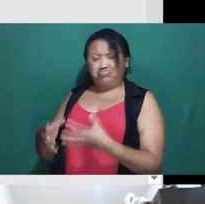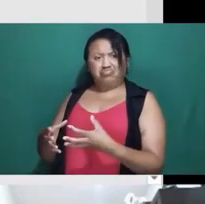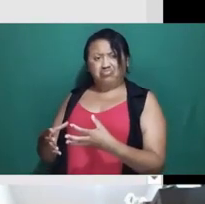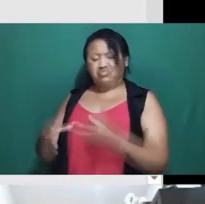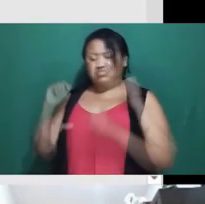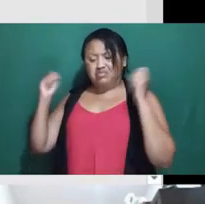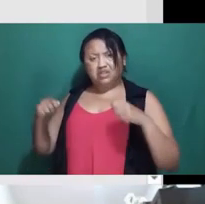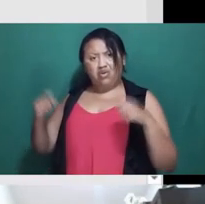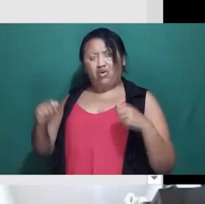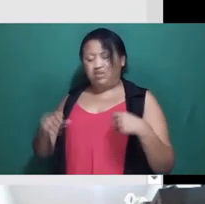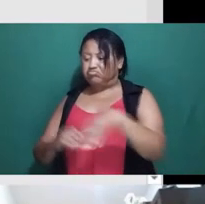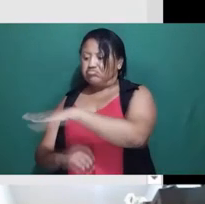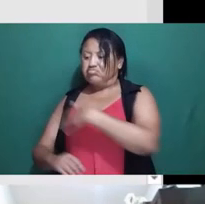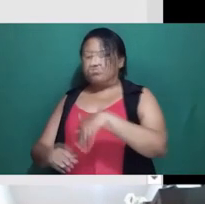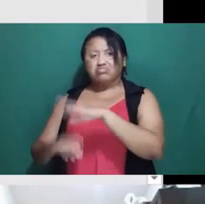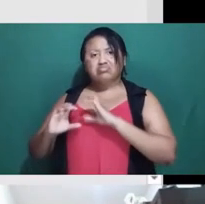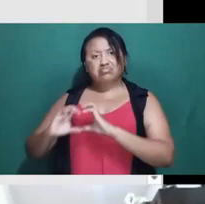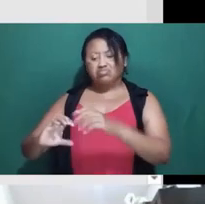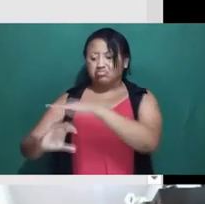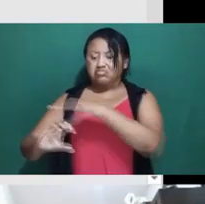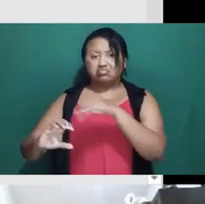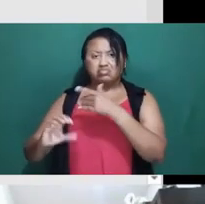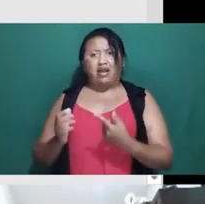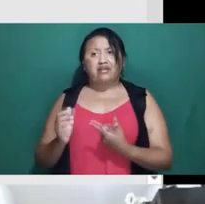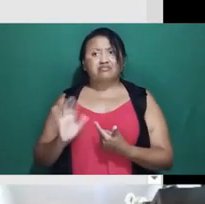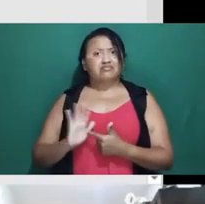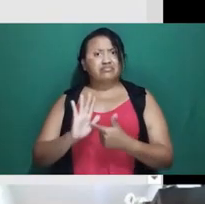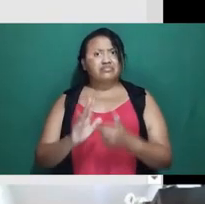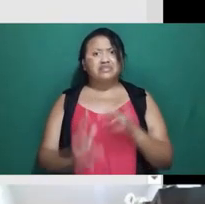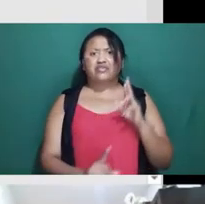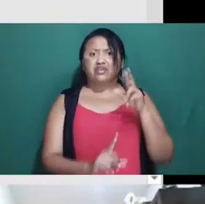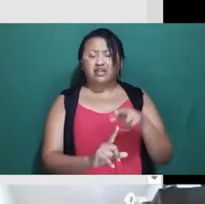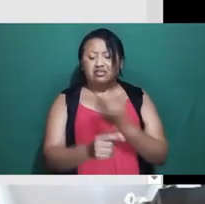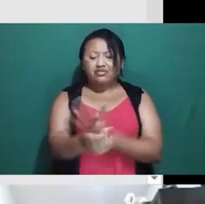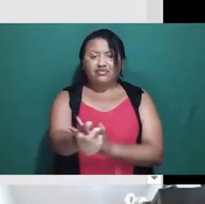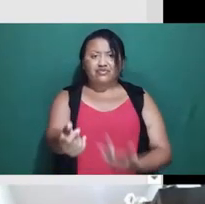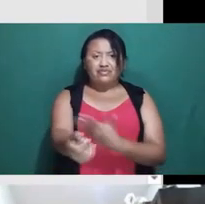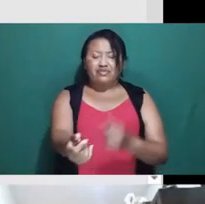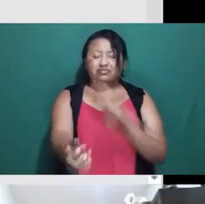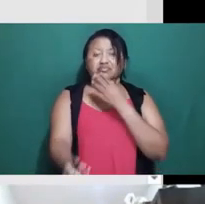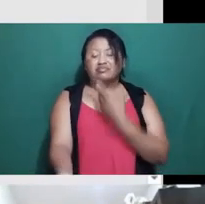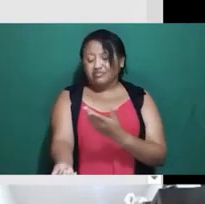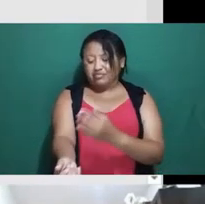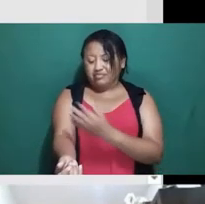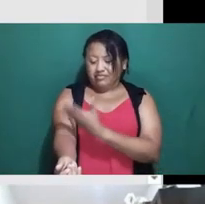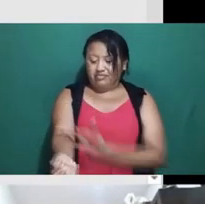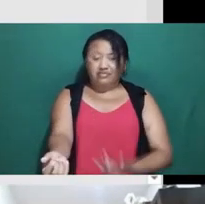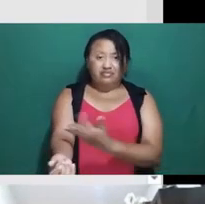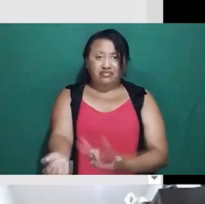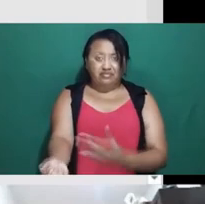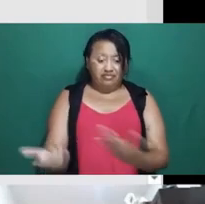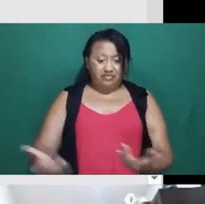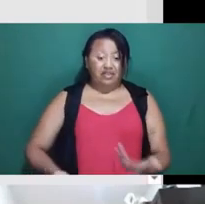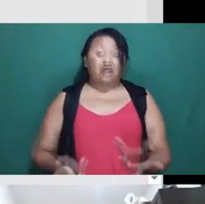ao coração fazendo referência aos vasos sanguíneos sobre eles marca a alternativa correta né A questão a alternativa